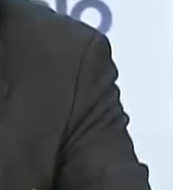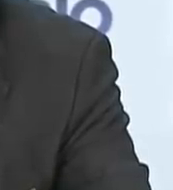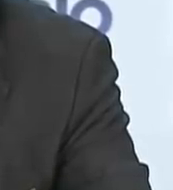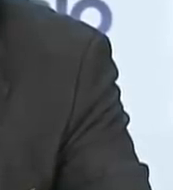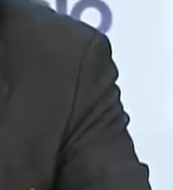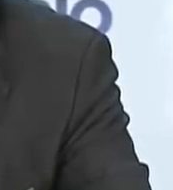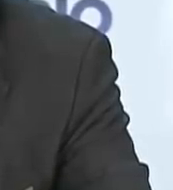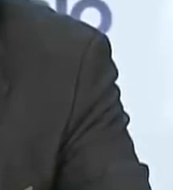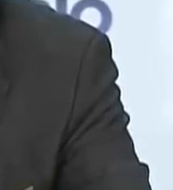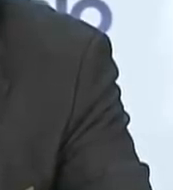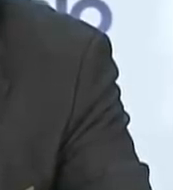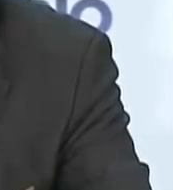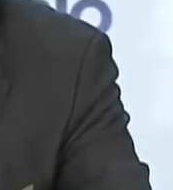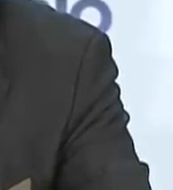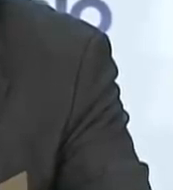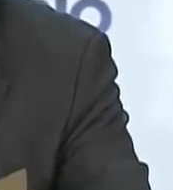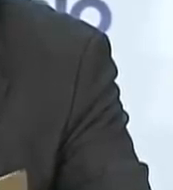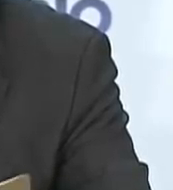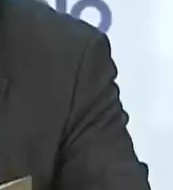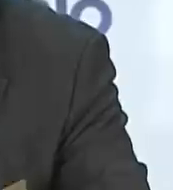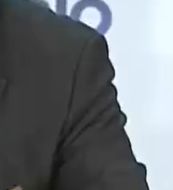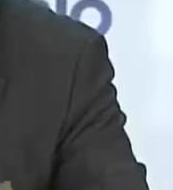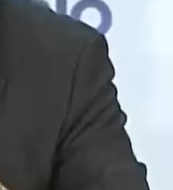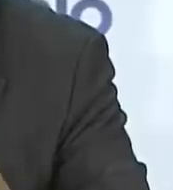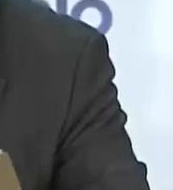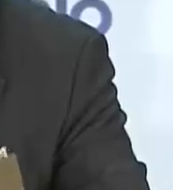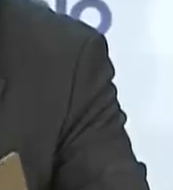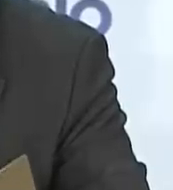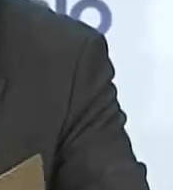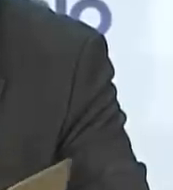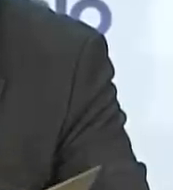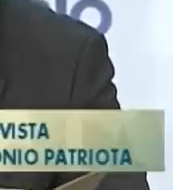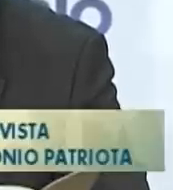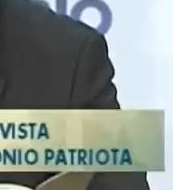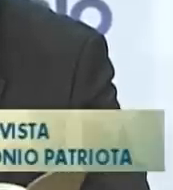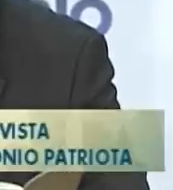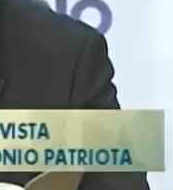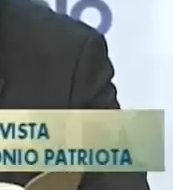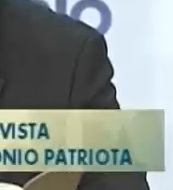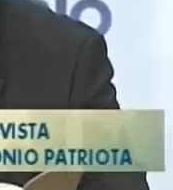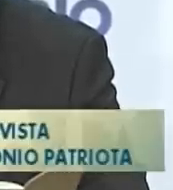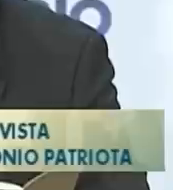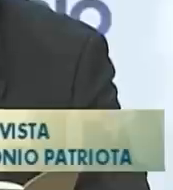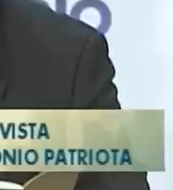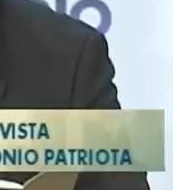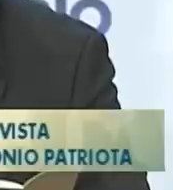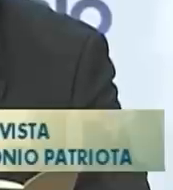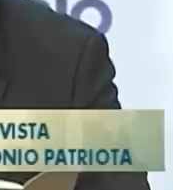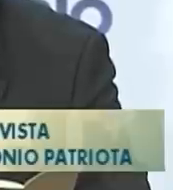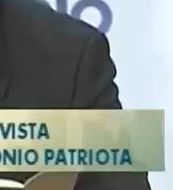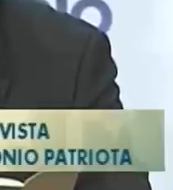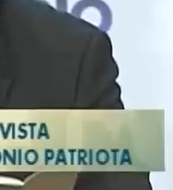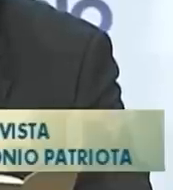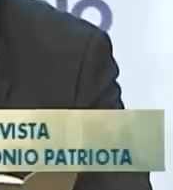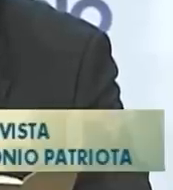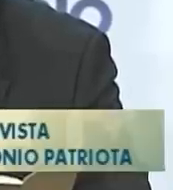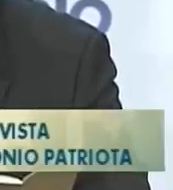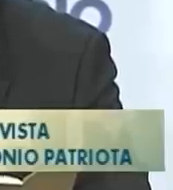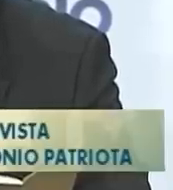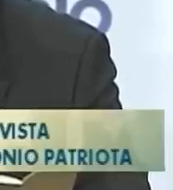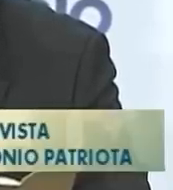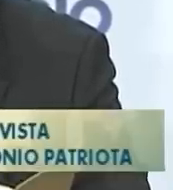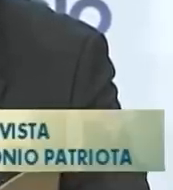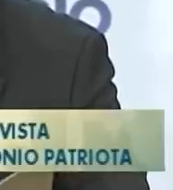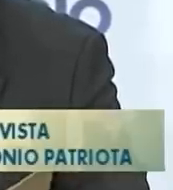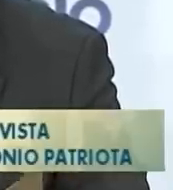no avanço. Hoje voltarão a se reunir grupos negociadores a partir das